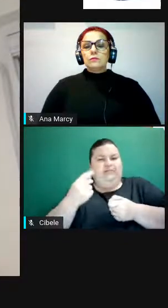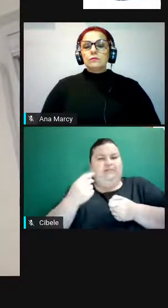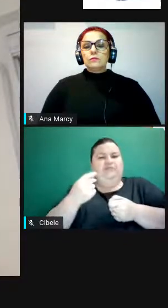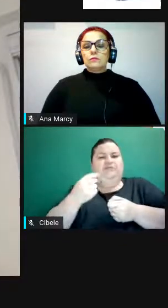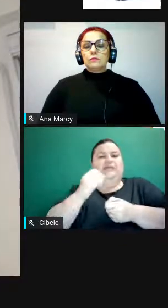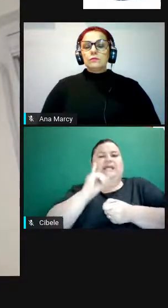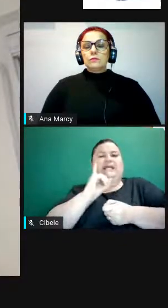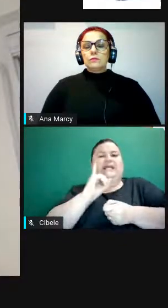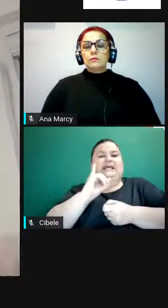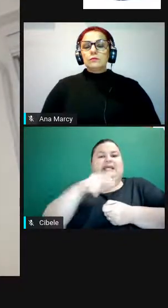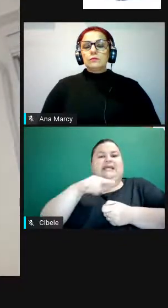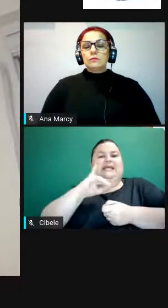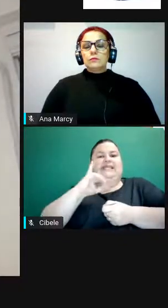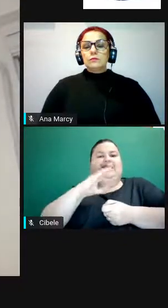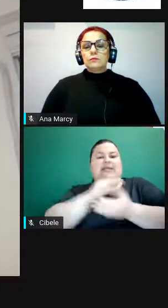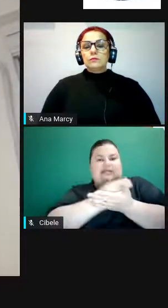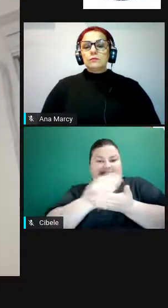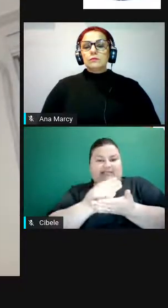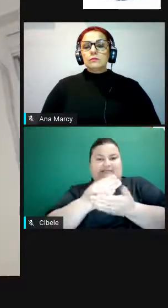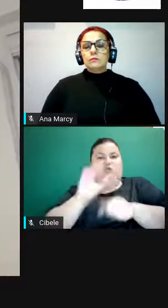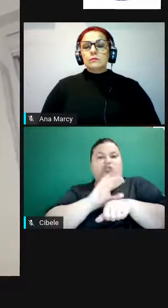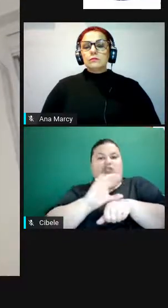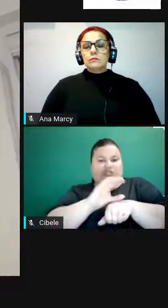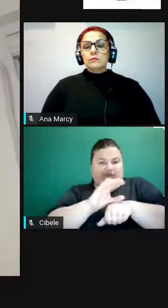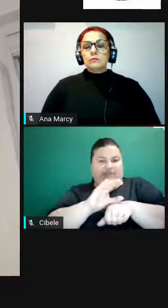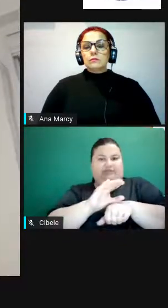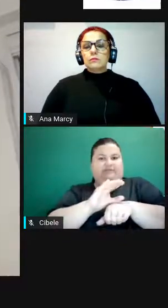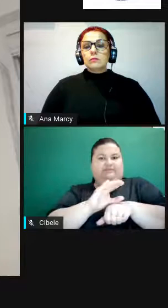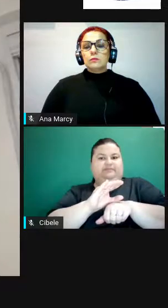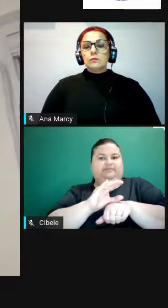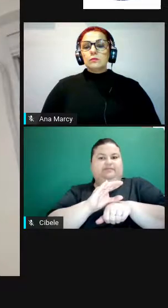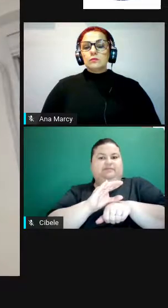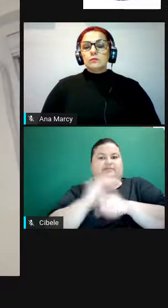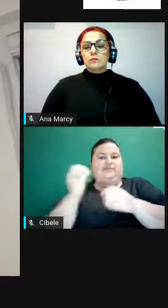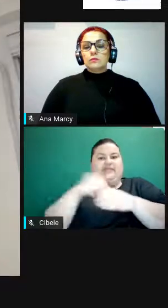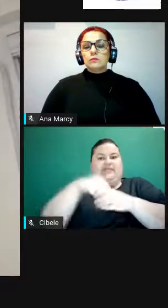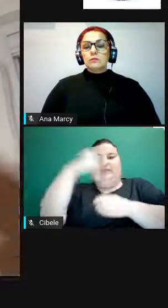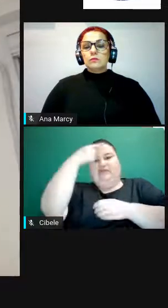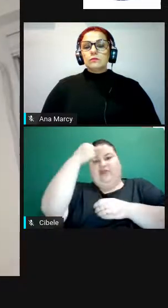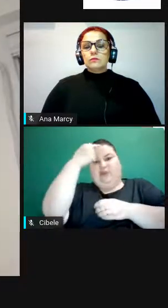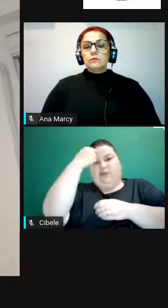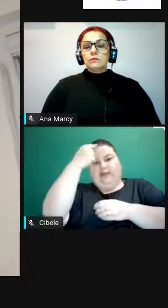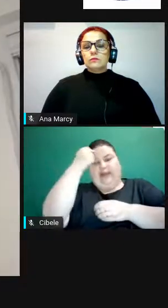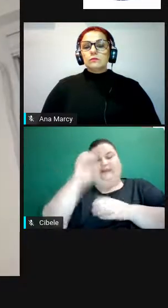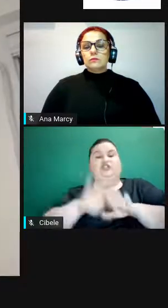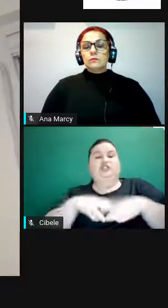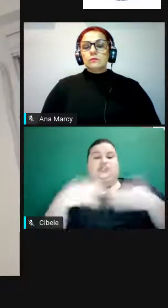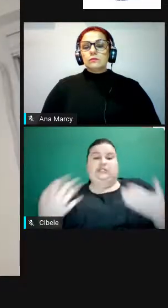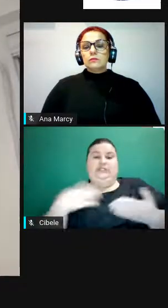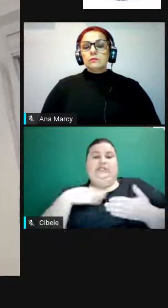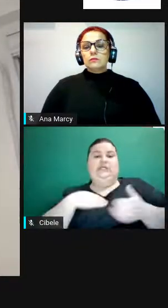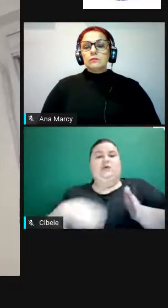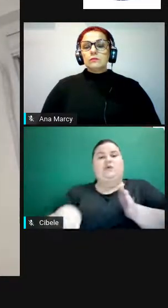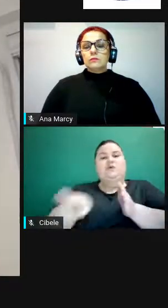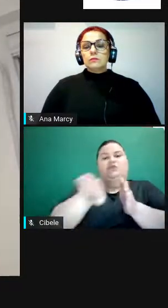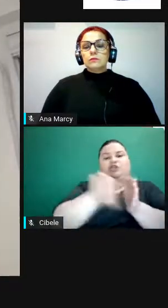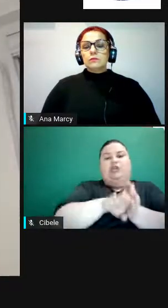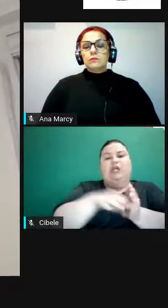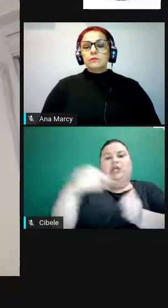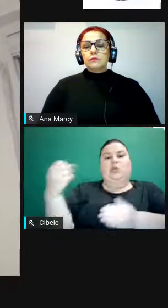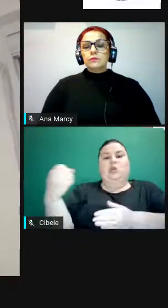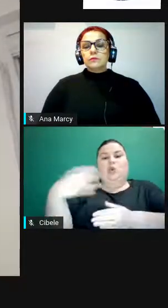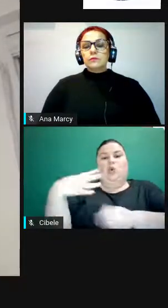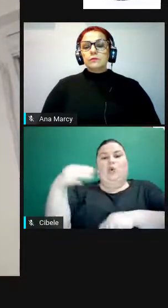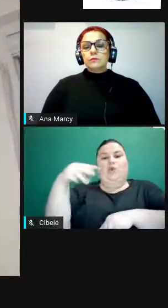contato os professores que por saber que agora um aluno dedicado que me aceitar nenhum problema de pós-graduação então eu cheguei a ingressaram novo programa